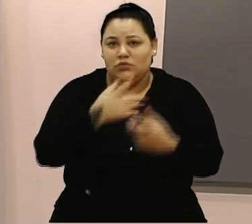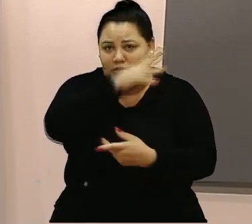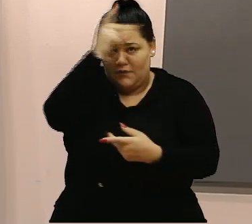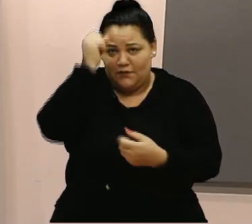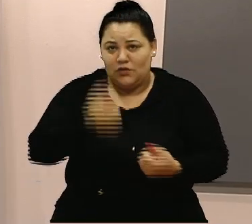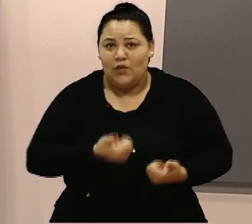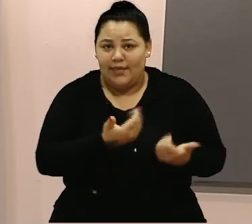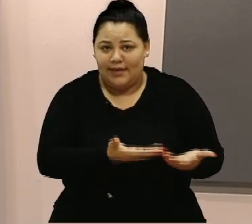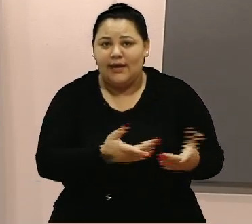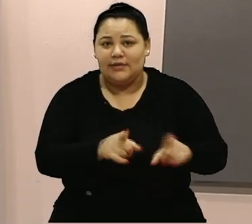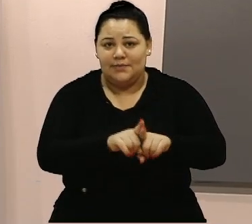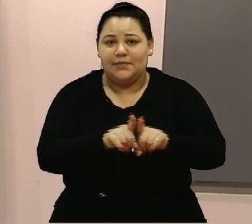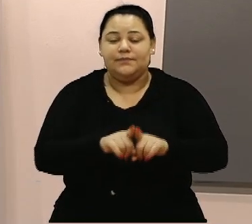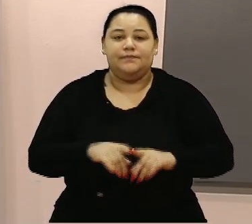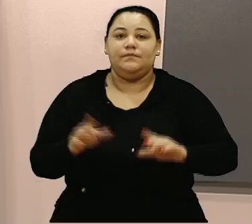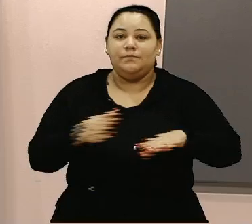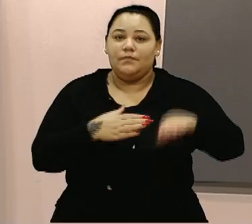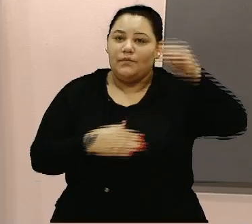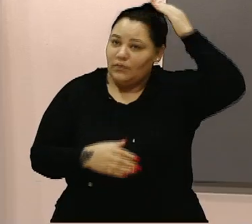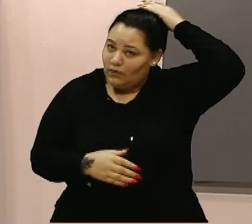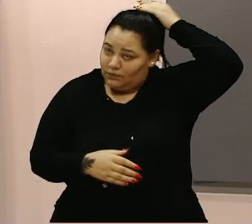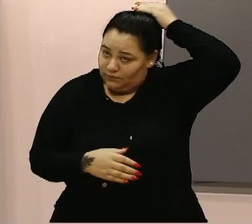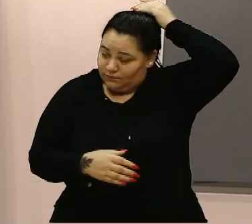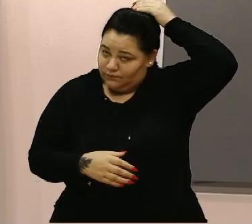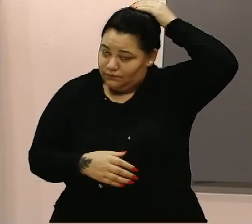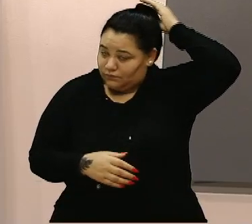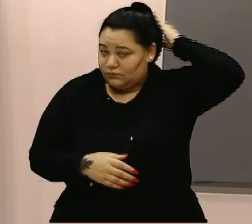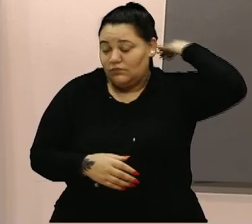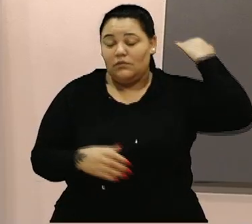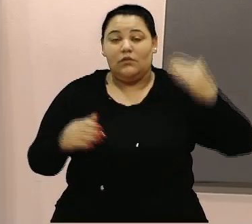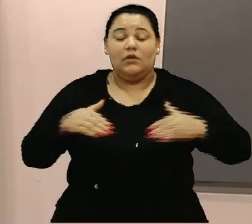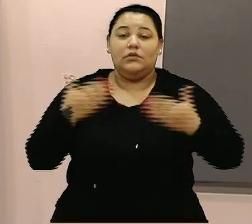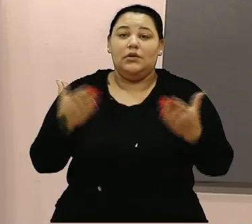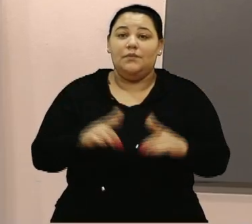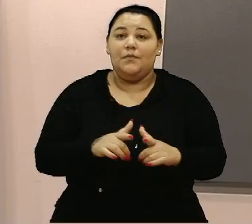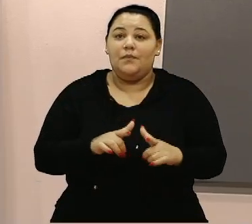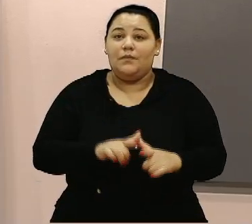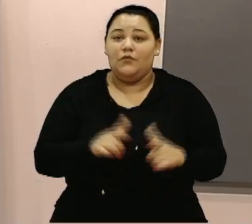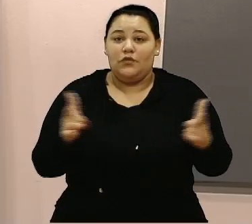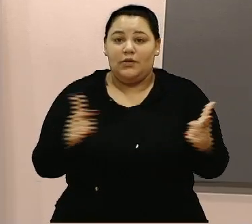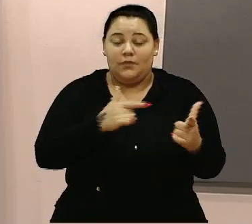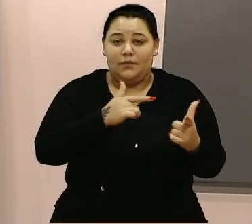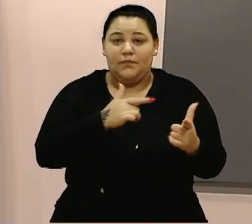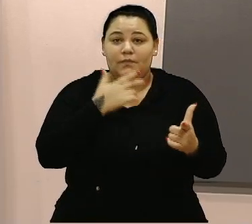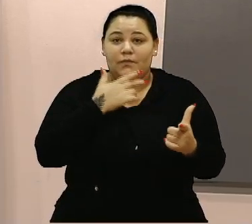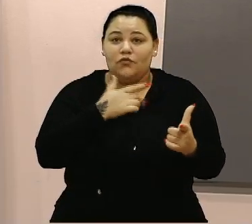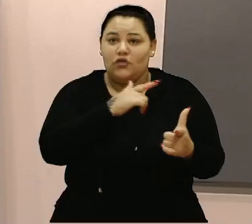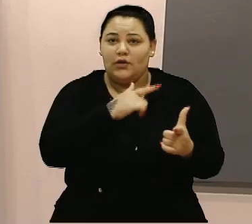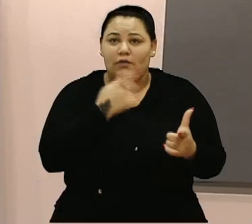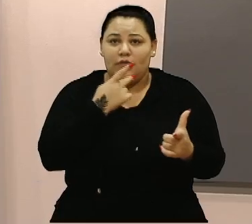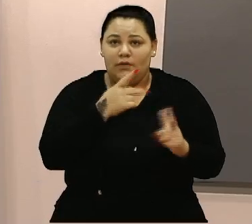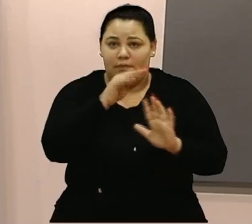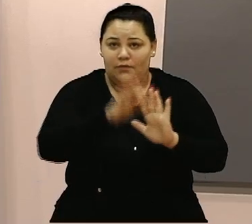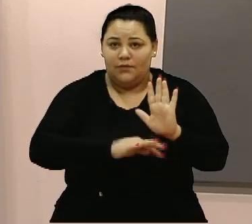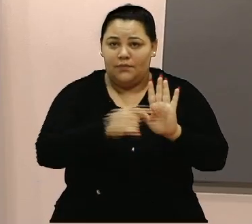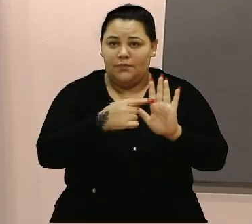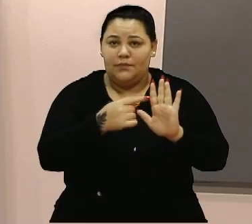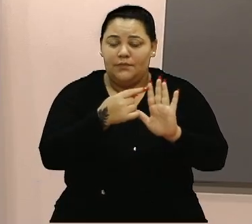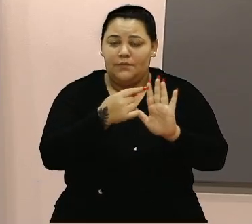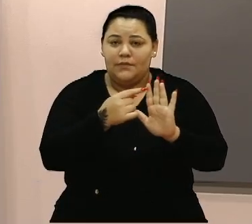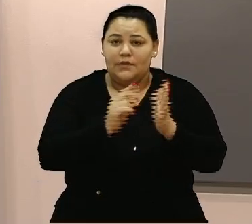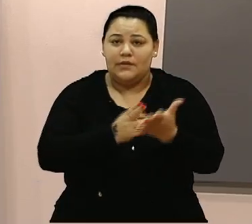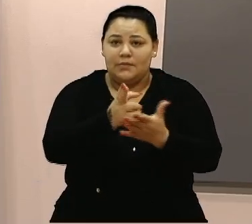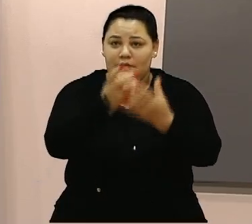também. A Correio do Povo. Então, assim, ó, muito bem documentado. Pode passar o próximo, por favor.